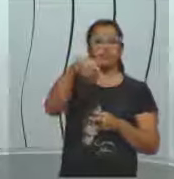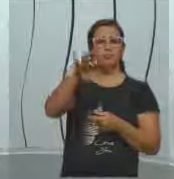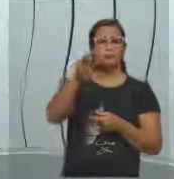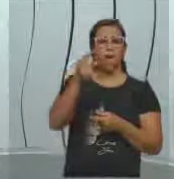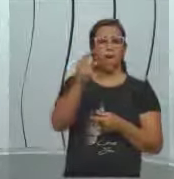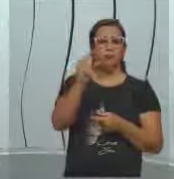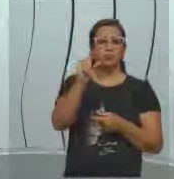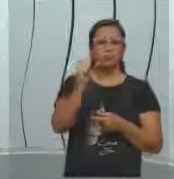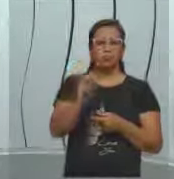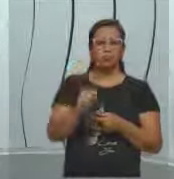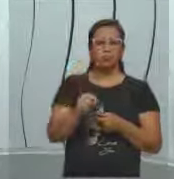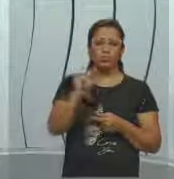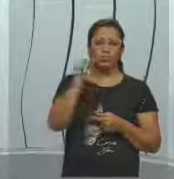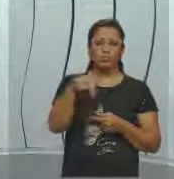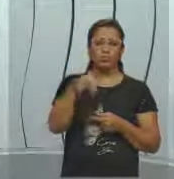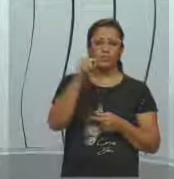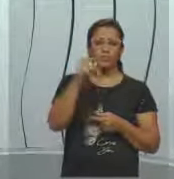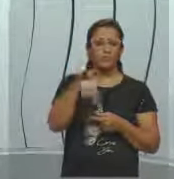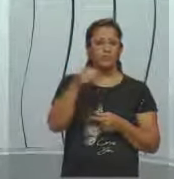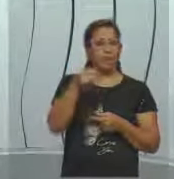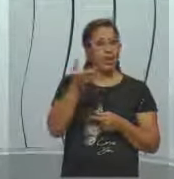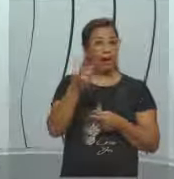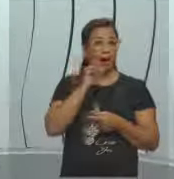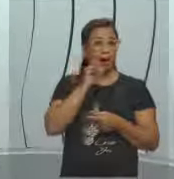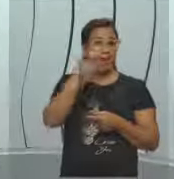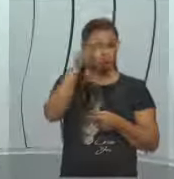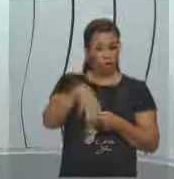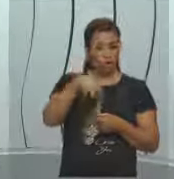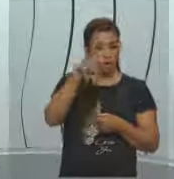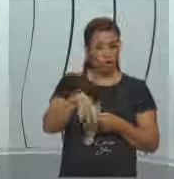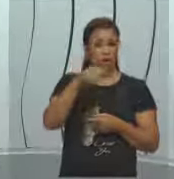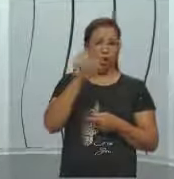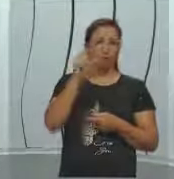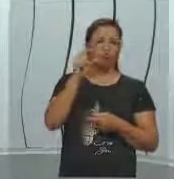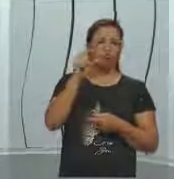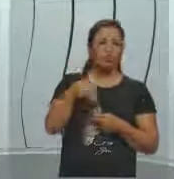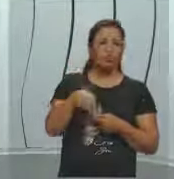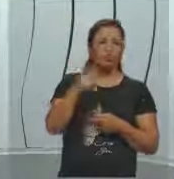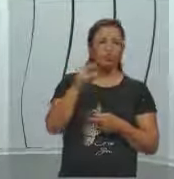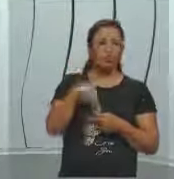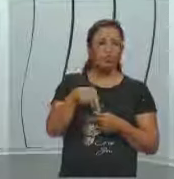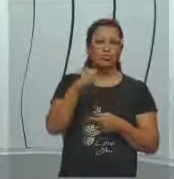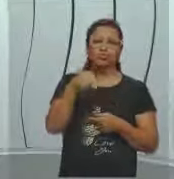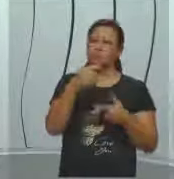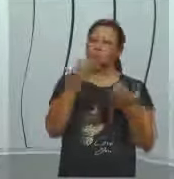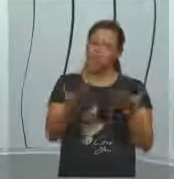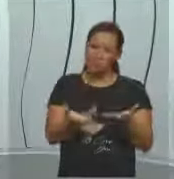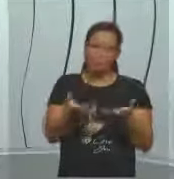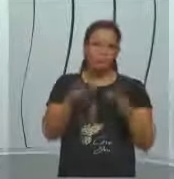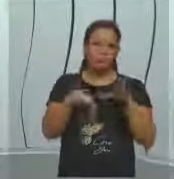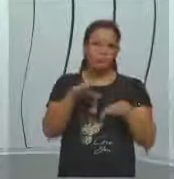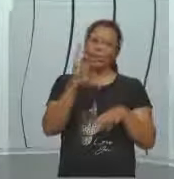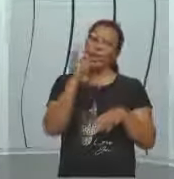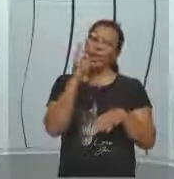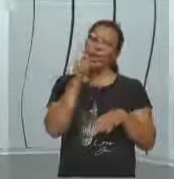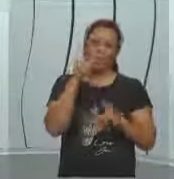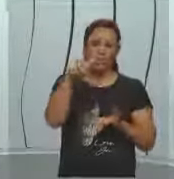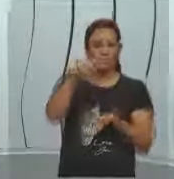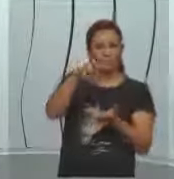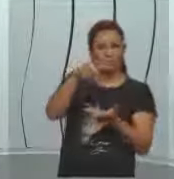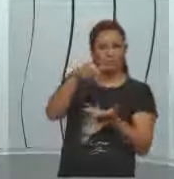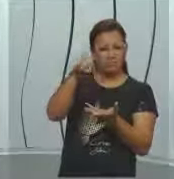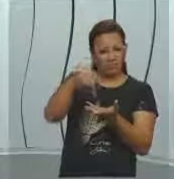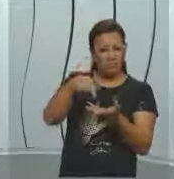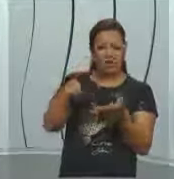vazando água. Você pode ter mais água descendo ou menos água. É o fluxo de água que está passando ali que